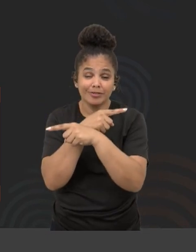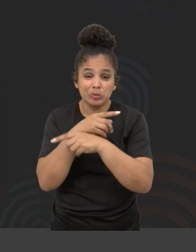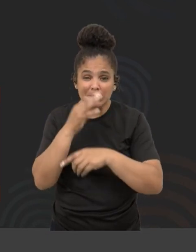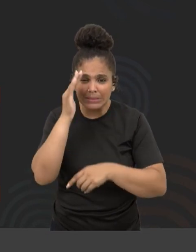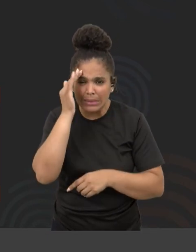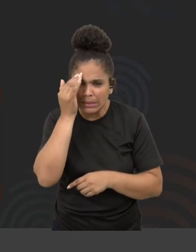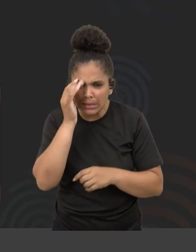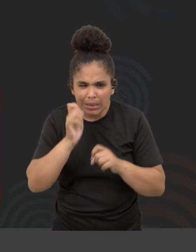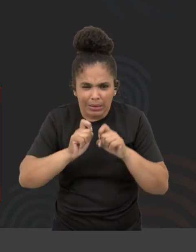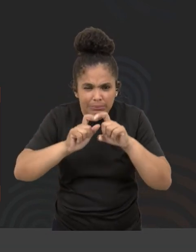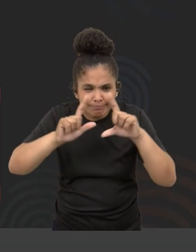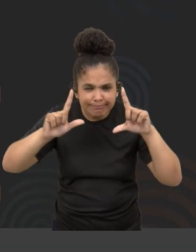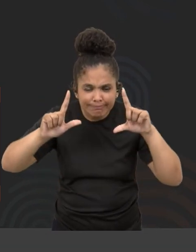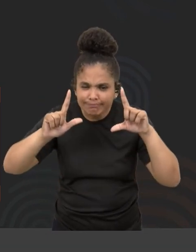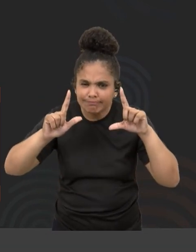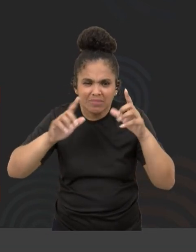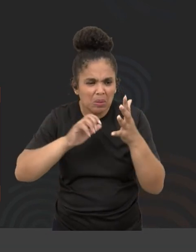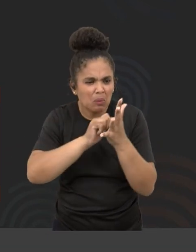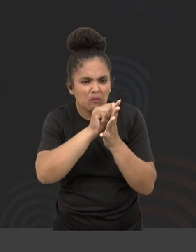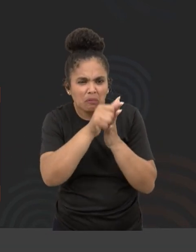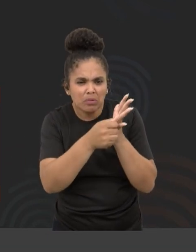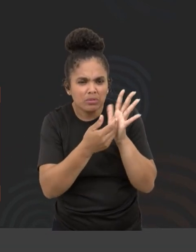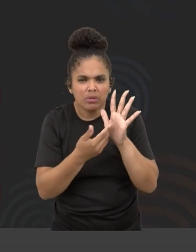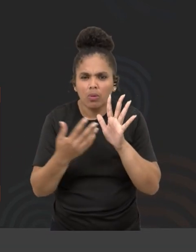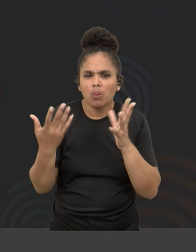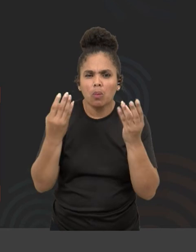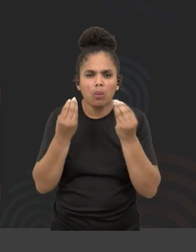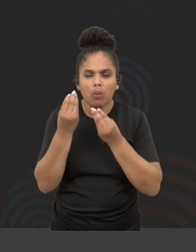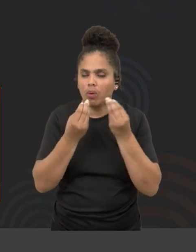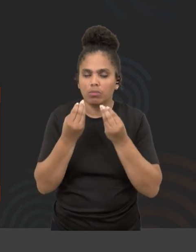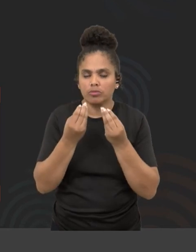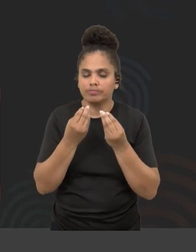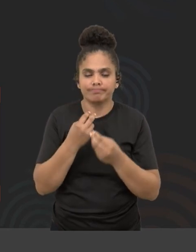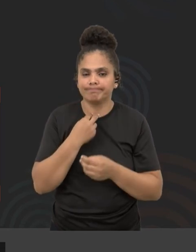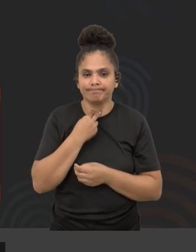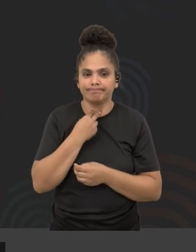a configuração de mãos, por exemplo, de dedos.